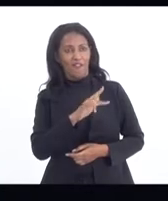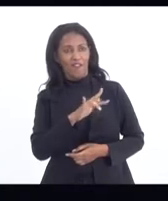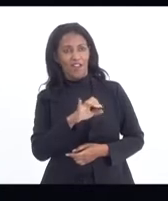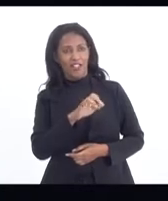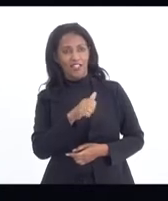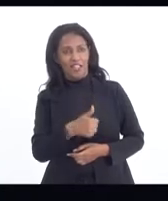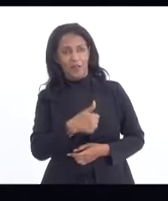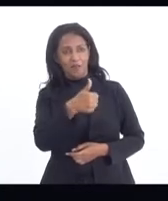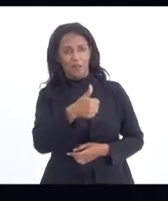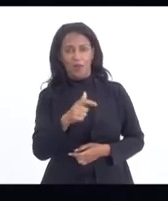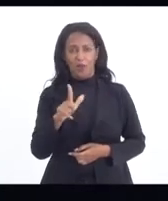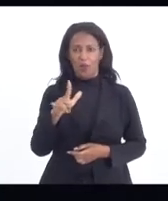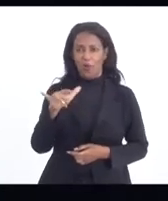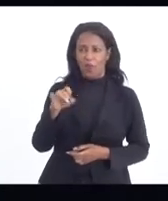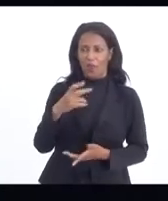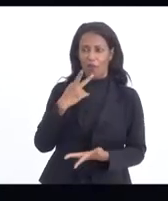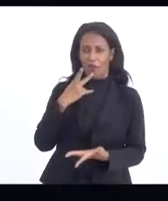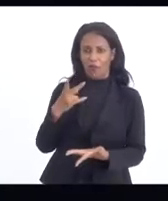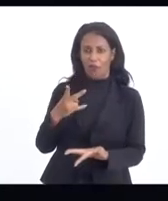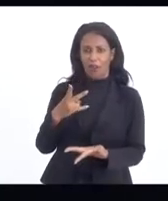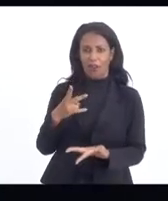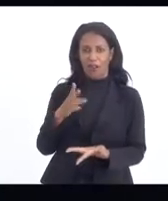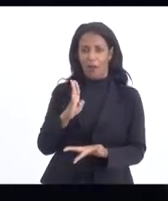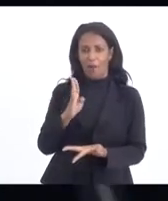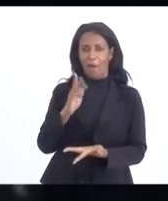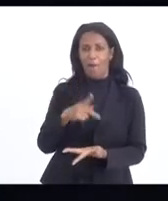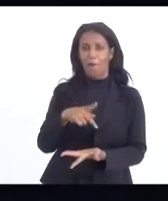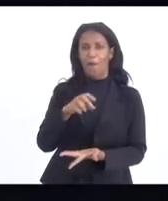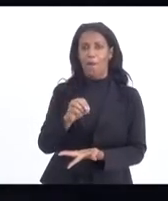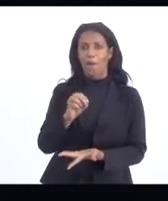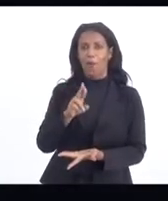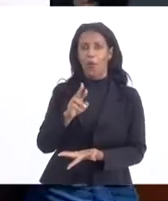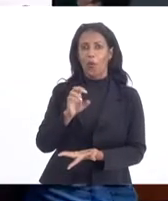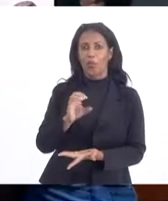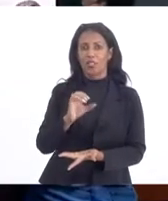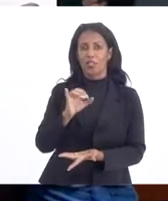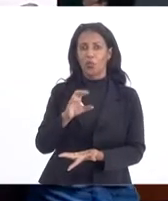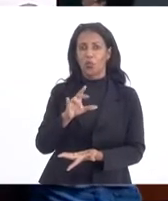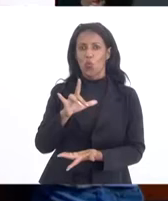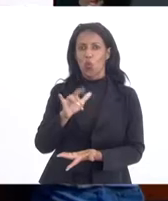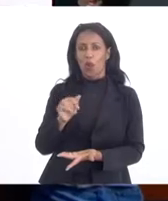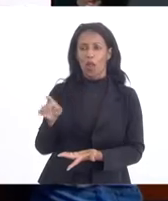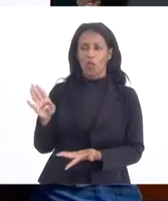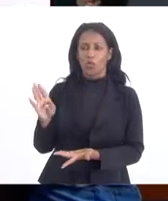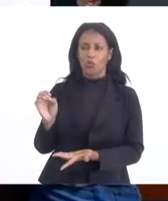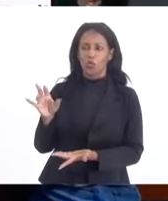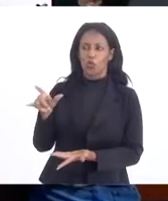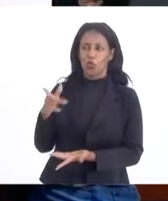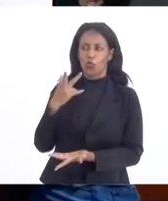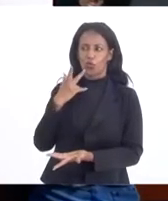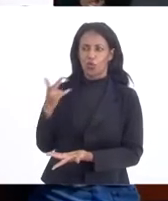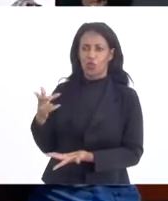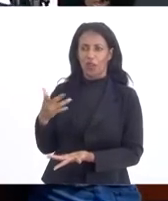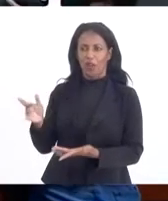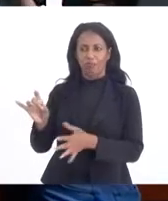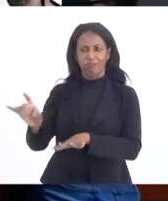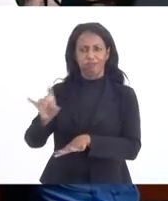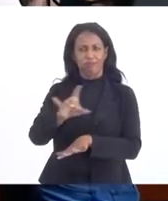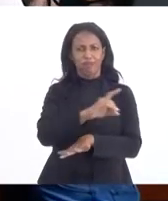melhor. O Léo Coutinho fala que é o de Porciúncula. O prefeito de Bom Jesus, o Cirilo, fala que é de Bom